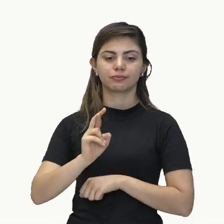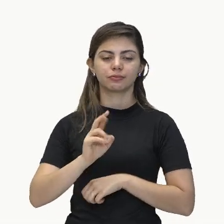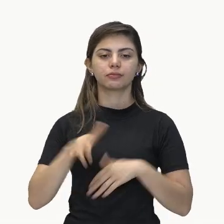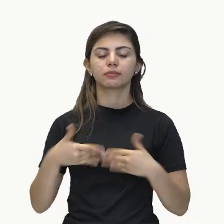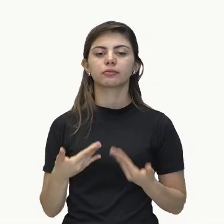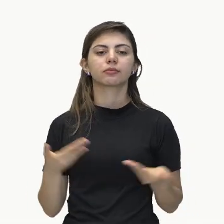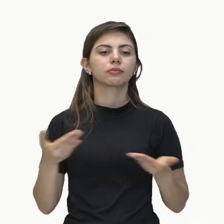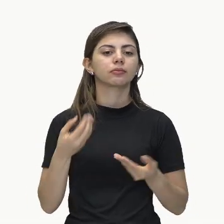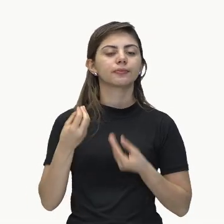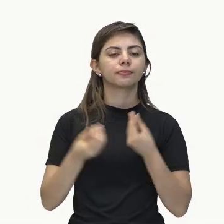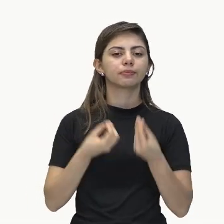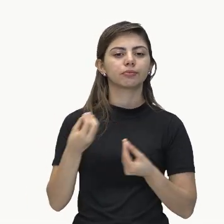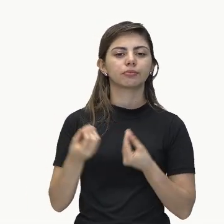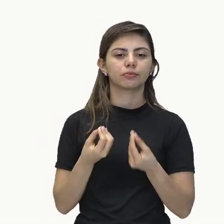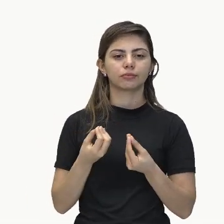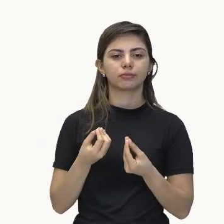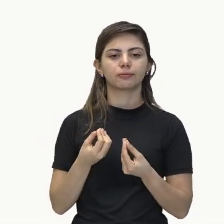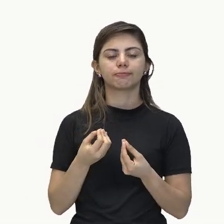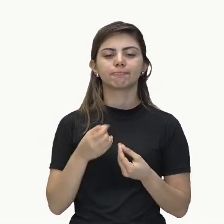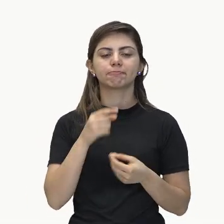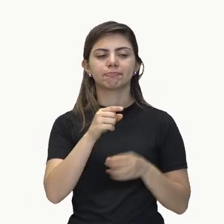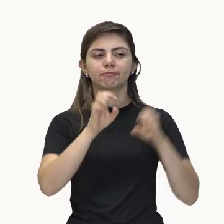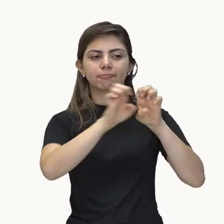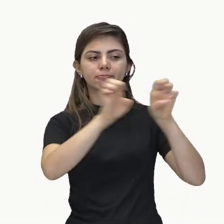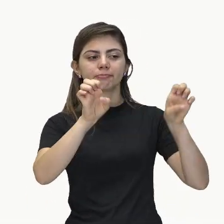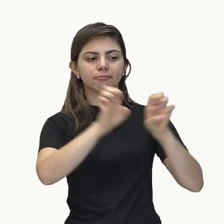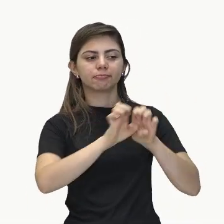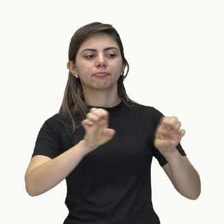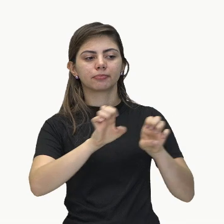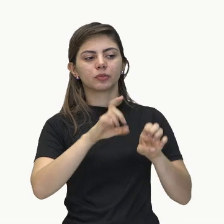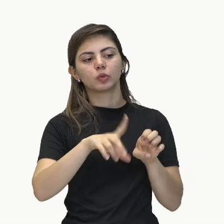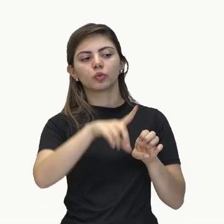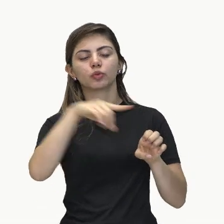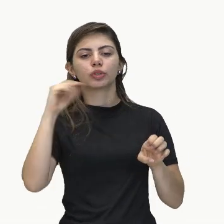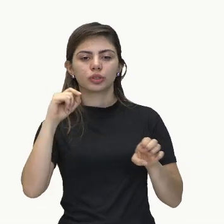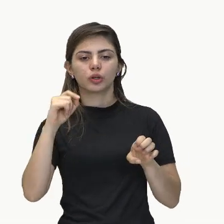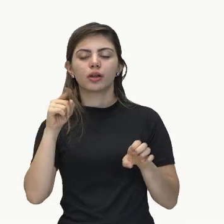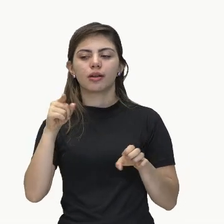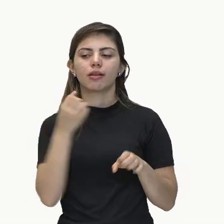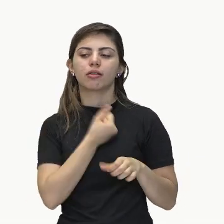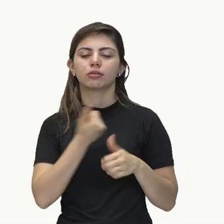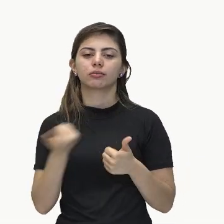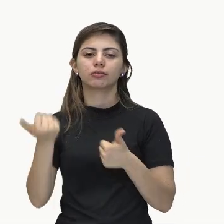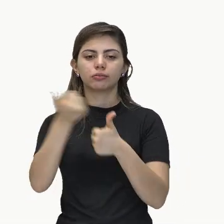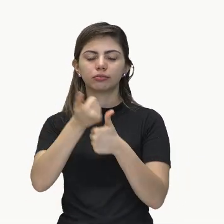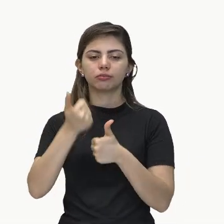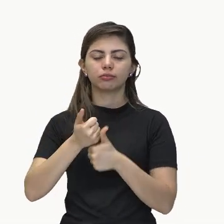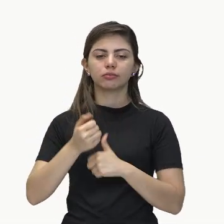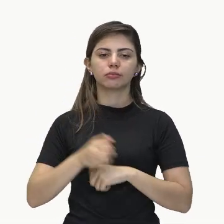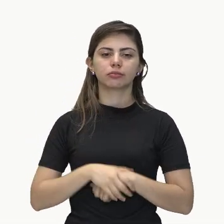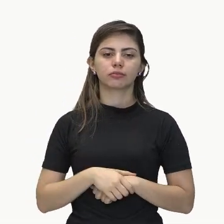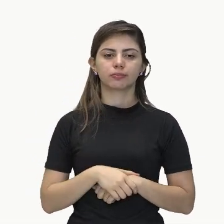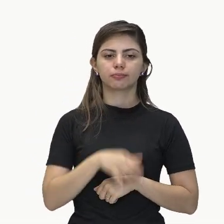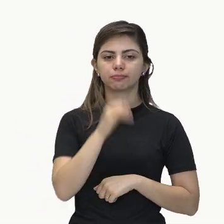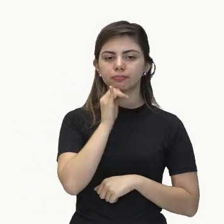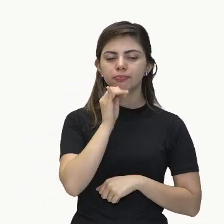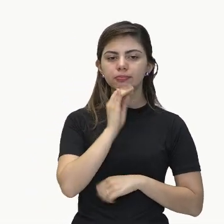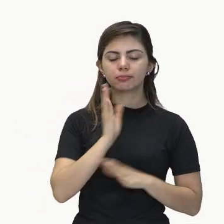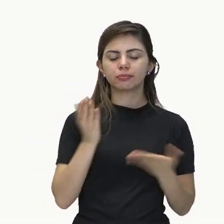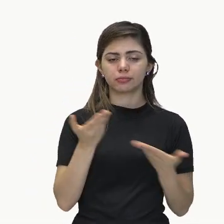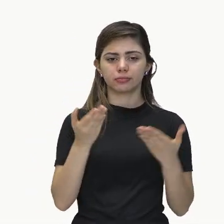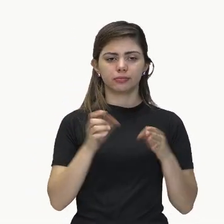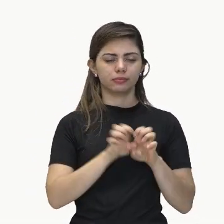eu vou fazer? Vou escolher uma das minhas equações para substituir. Ó. Eu vou escolher aqui a